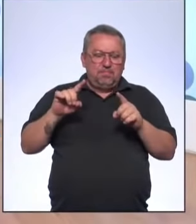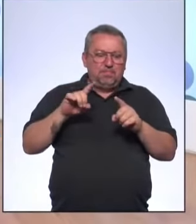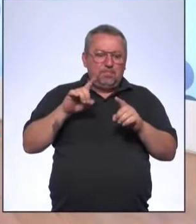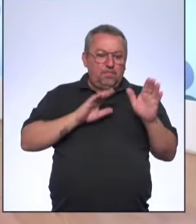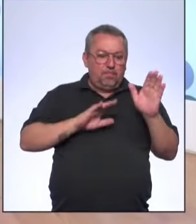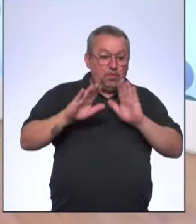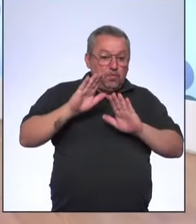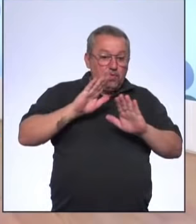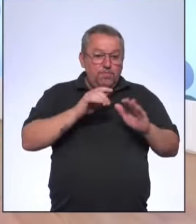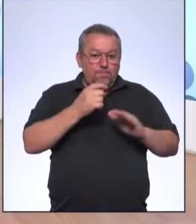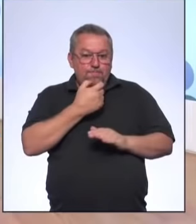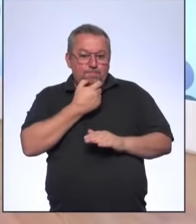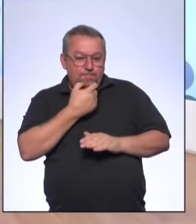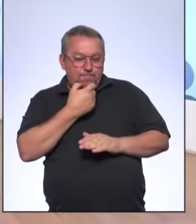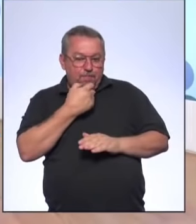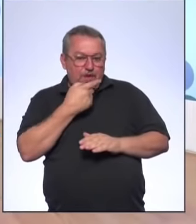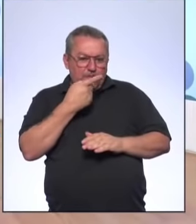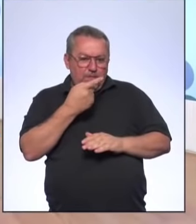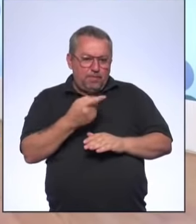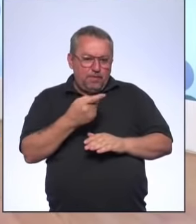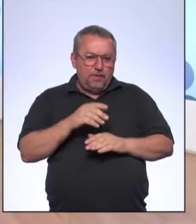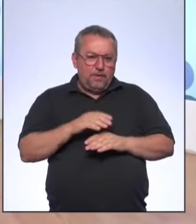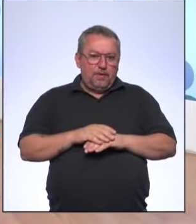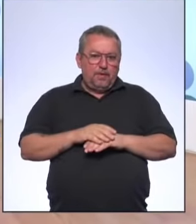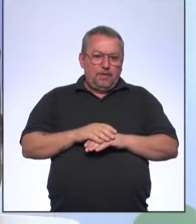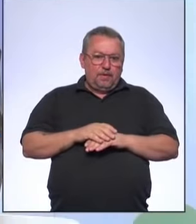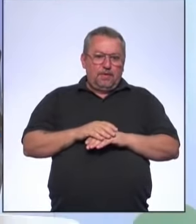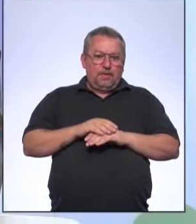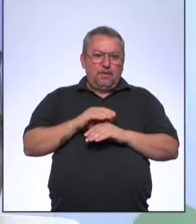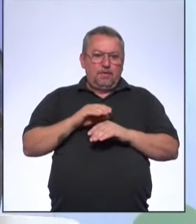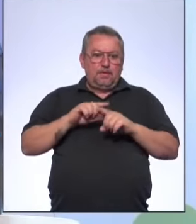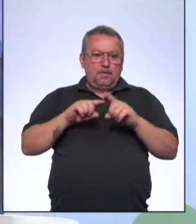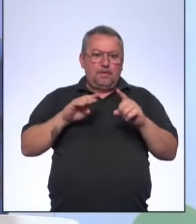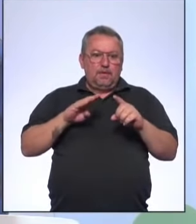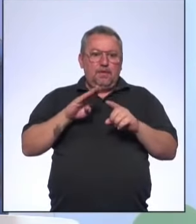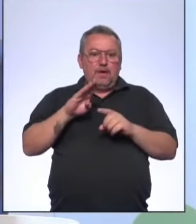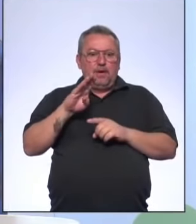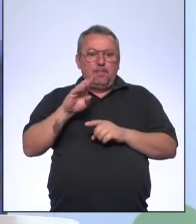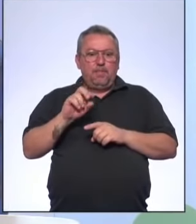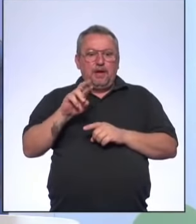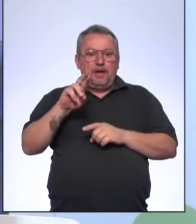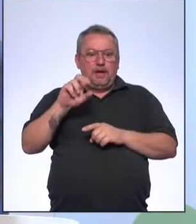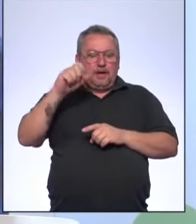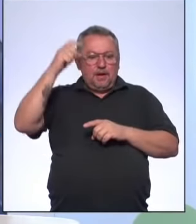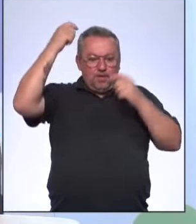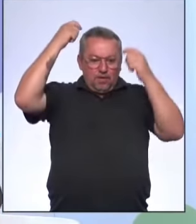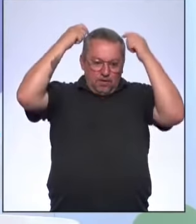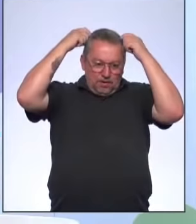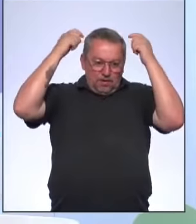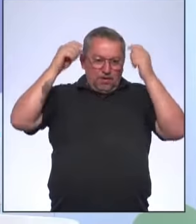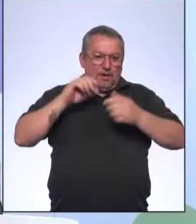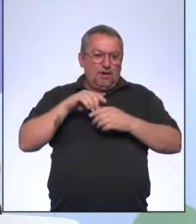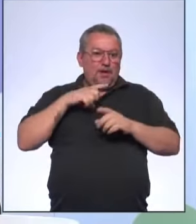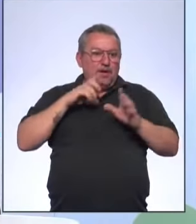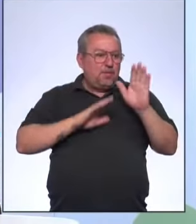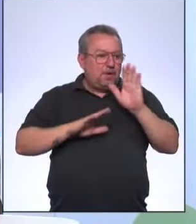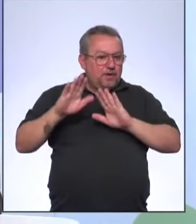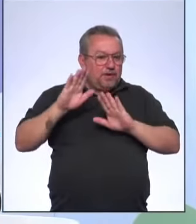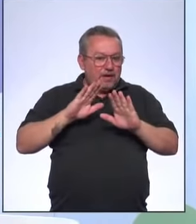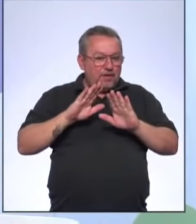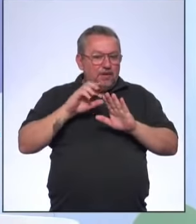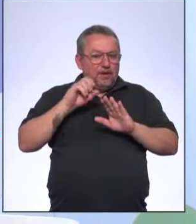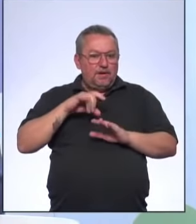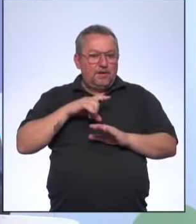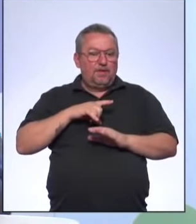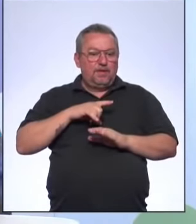igual cuidado aqui com a pronúncia né às vezes quem tem algo que escreveu o verde que a barba e bear que é o urso ebird então tem que ter essa